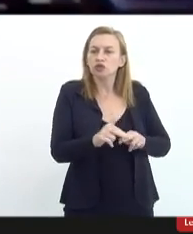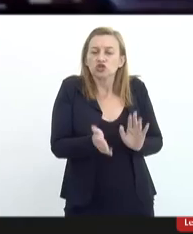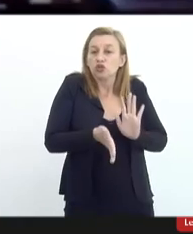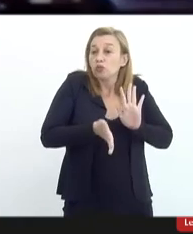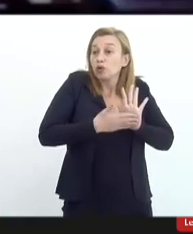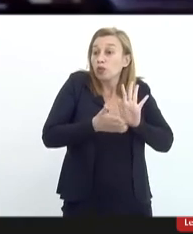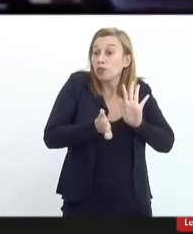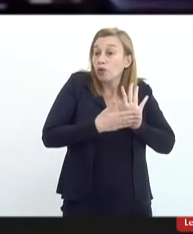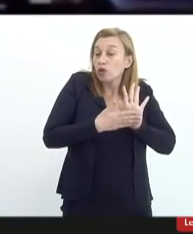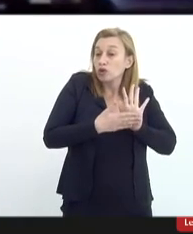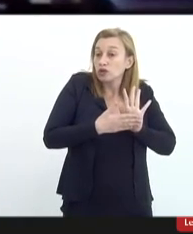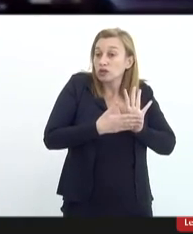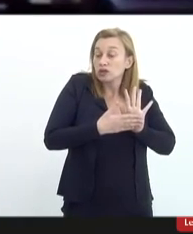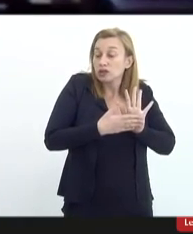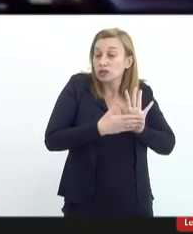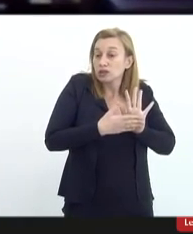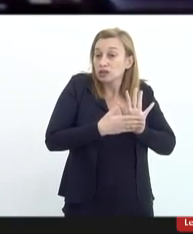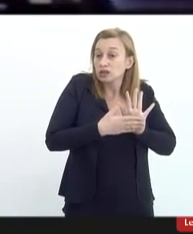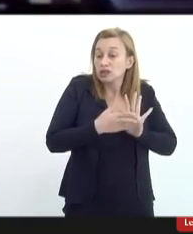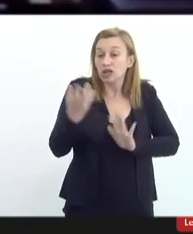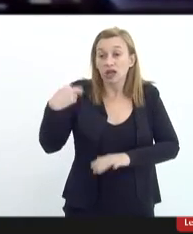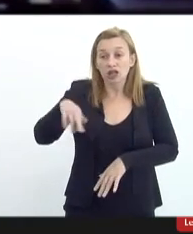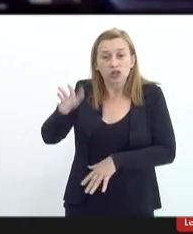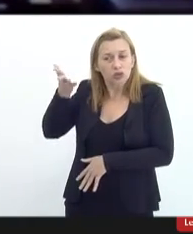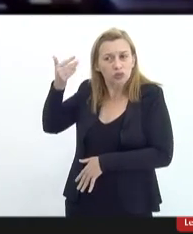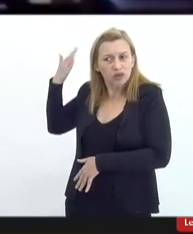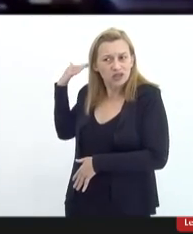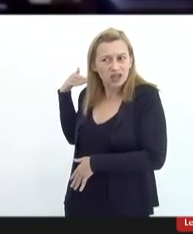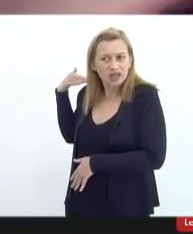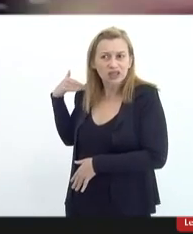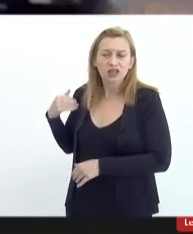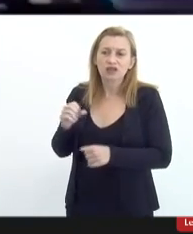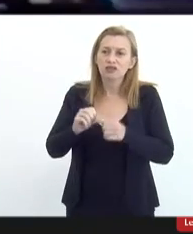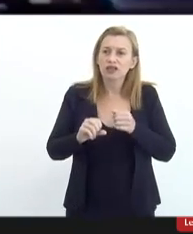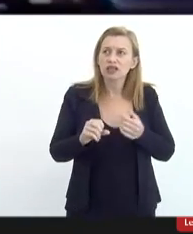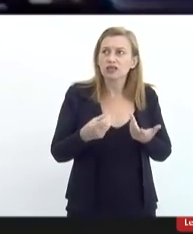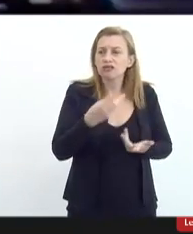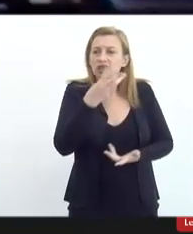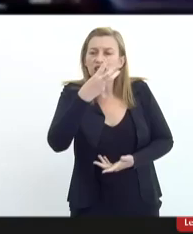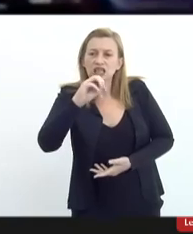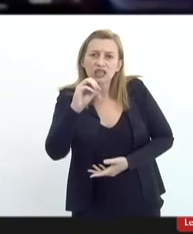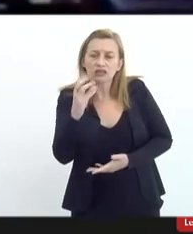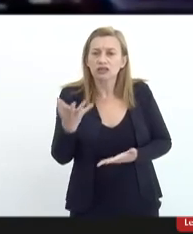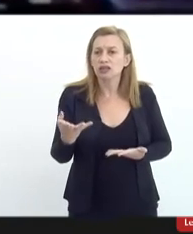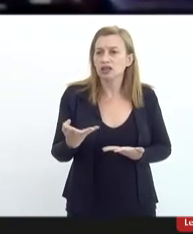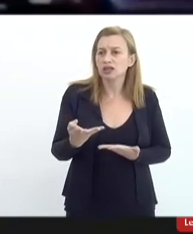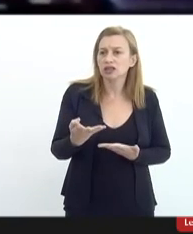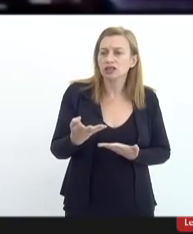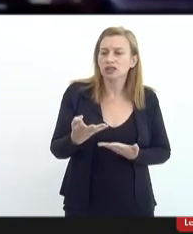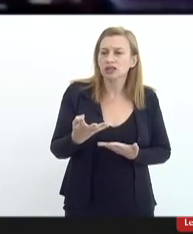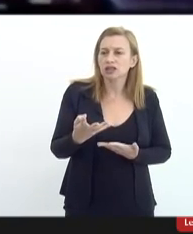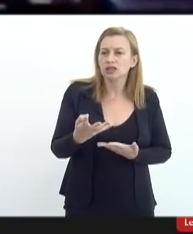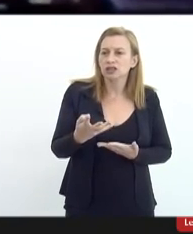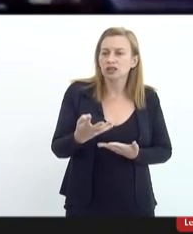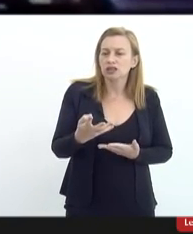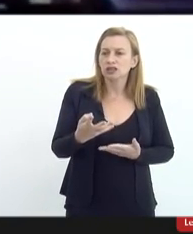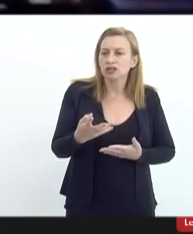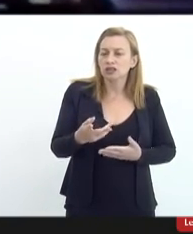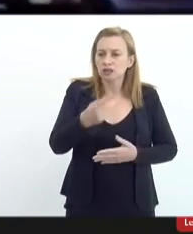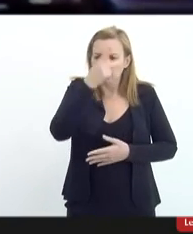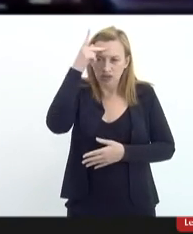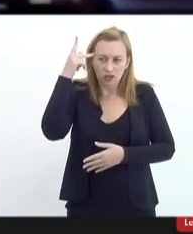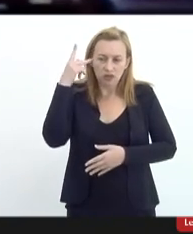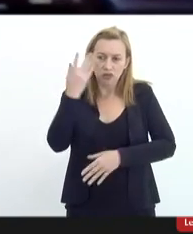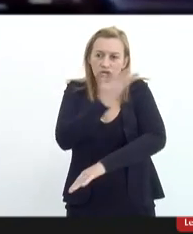crenças anteriores, fazendo com que 30 elementos brancos que chegassem